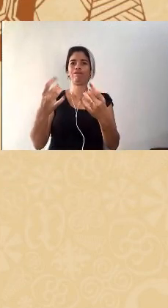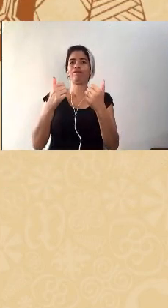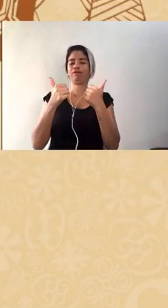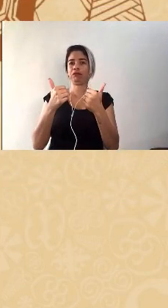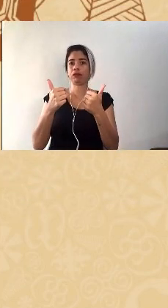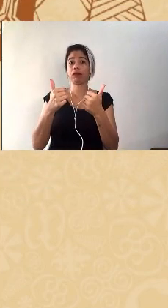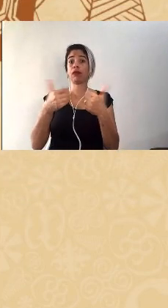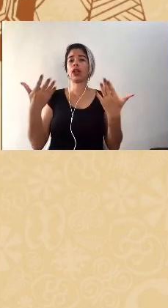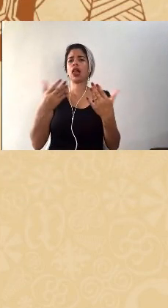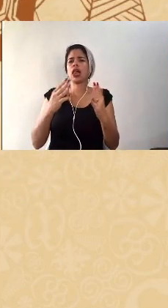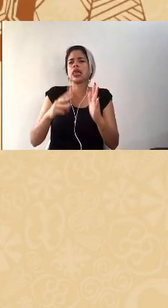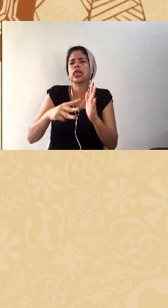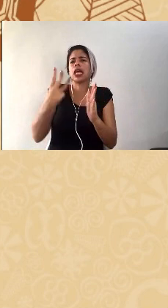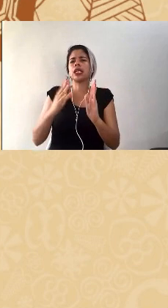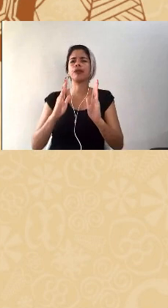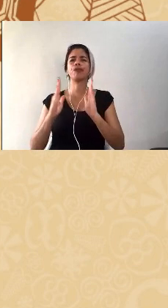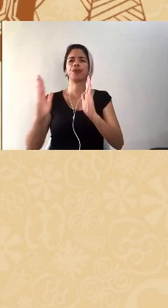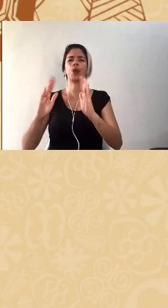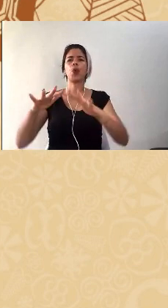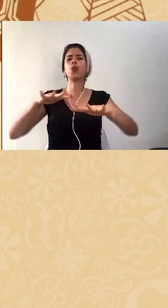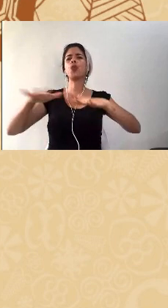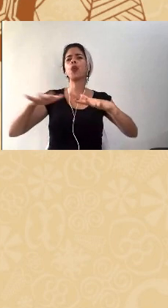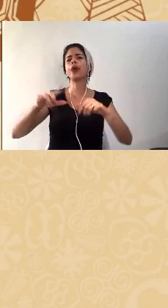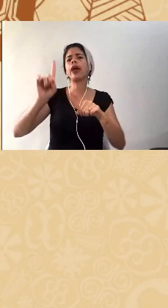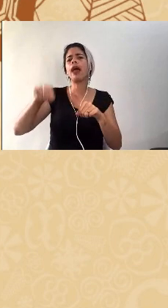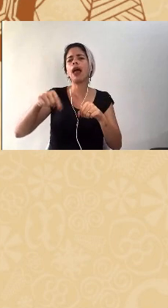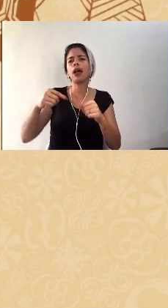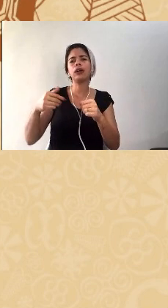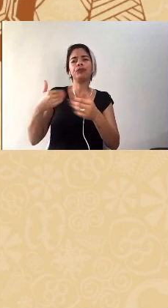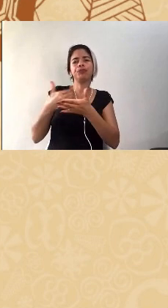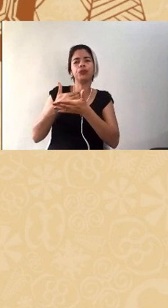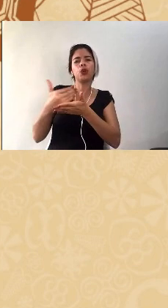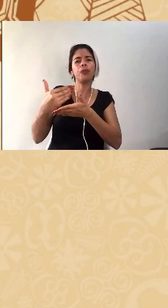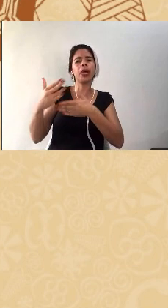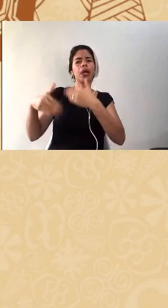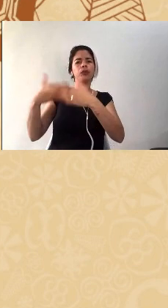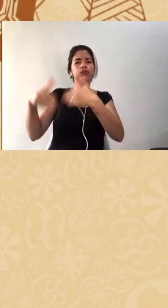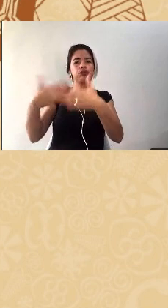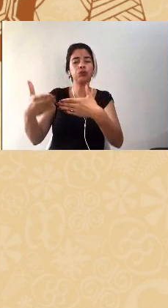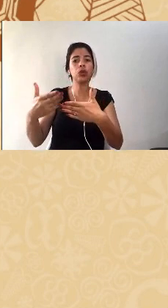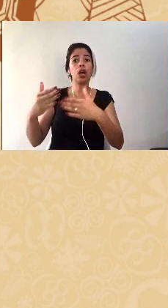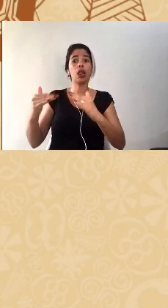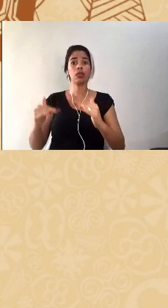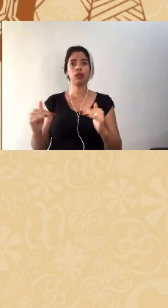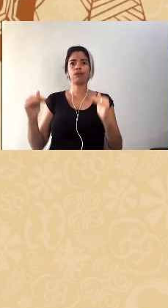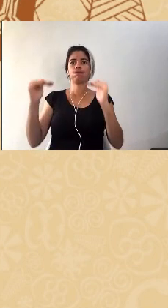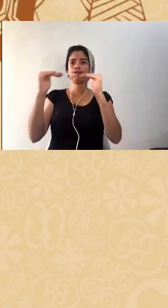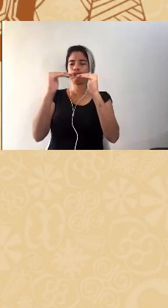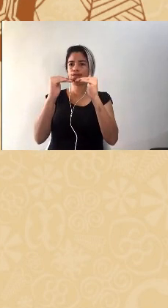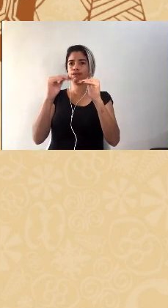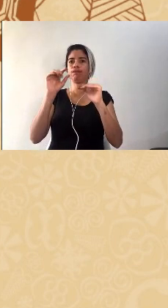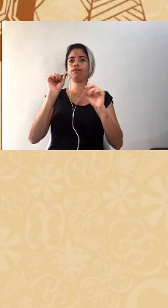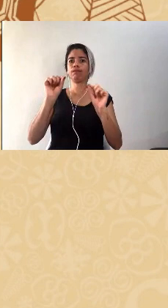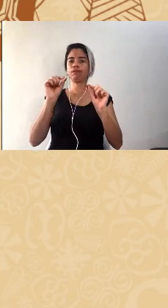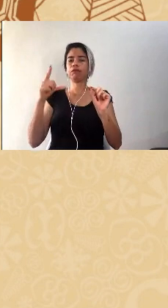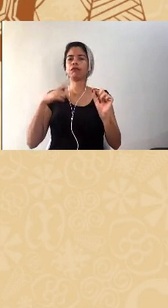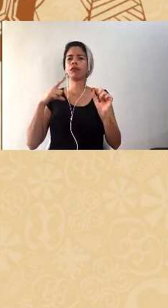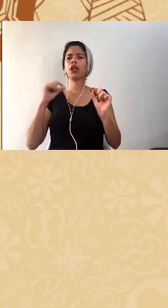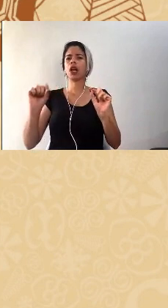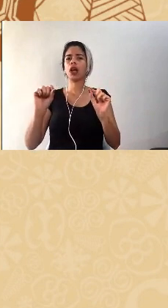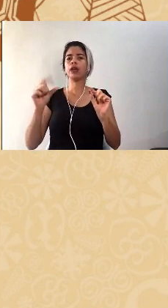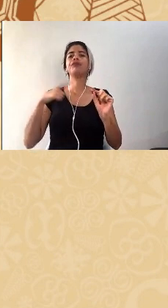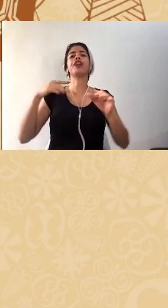Terceira fase do movimento, aí já é o início do processo de democratização, a República Nova. Aqui não tem como não falar do movimento